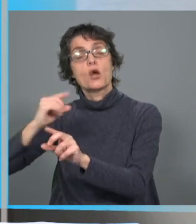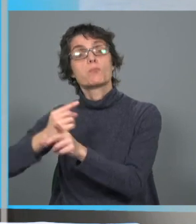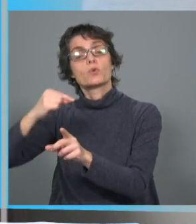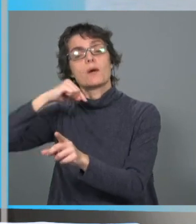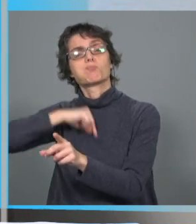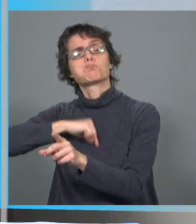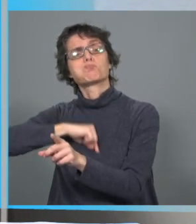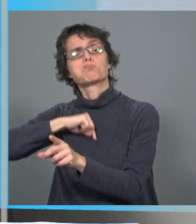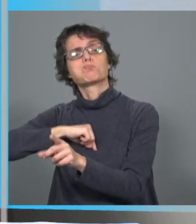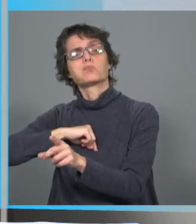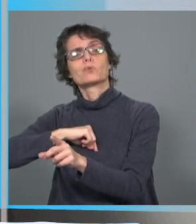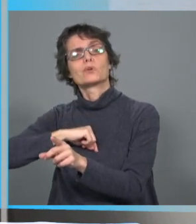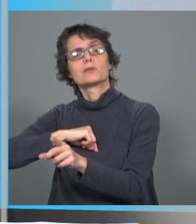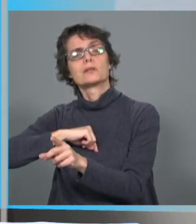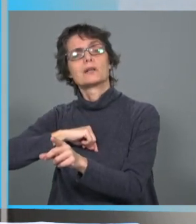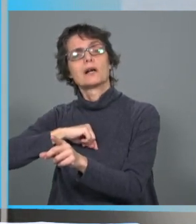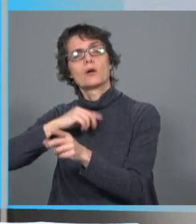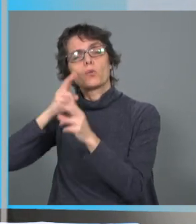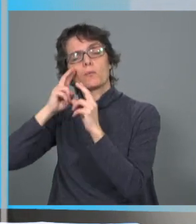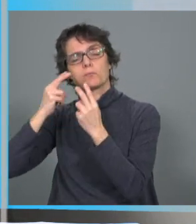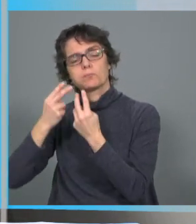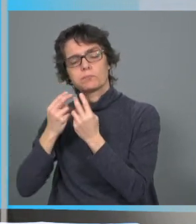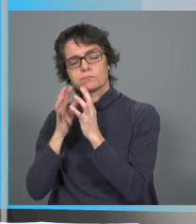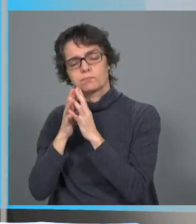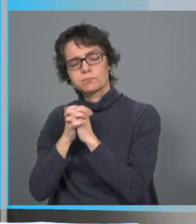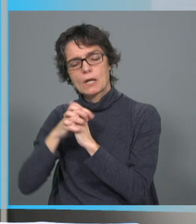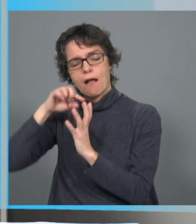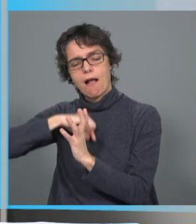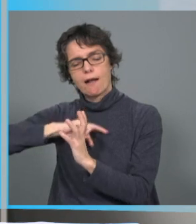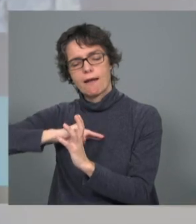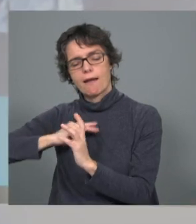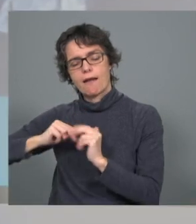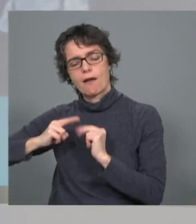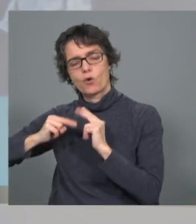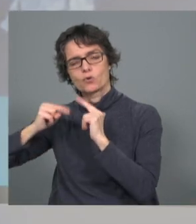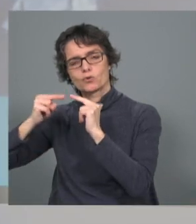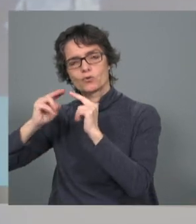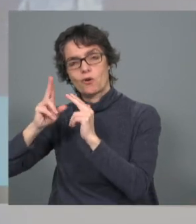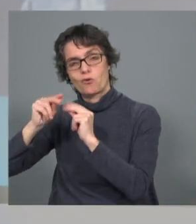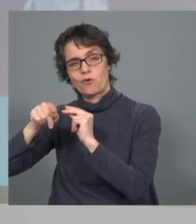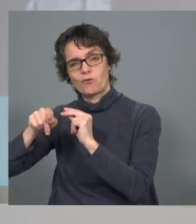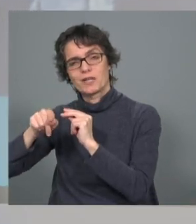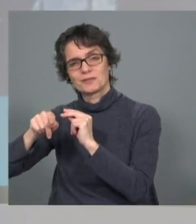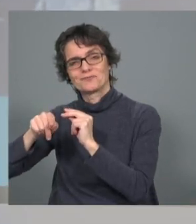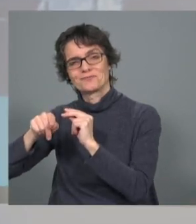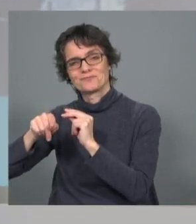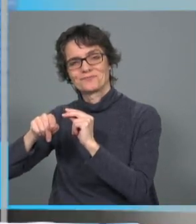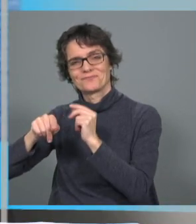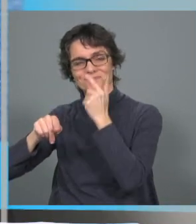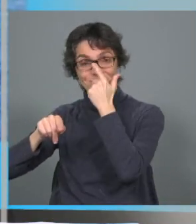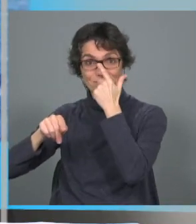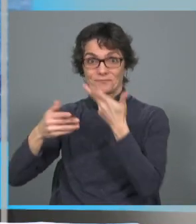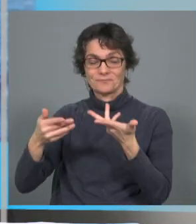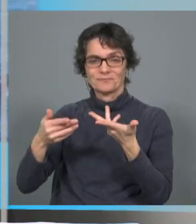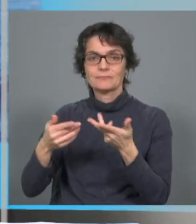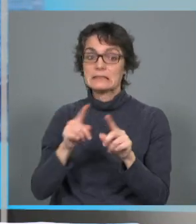do culto ser um culto de grande pureza. E essa é a grande diferença, não é? É uma enorme diferença. Tem o maior...